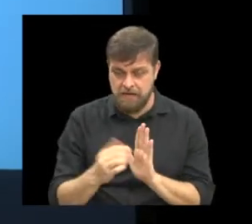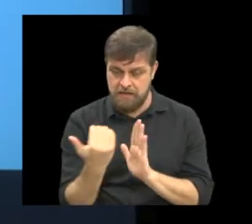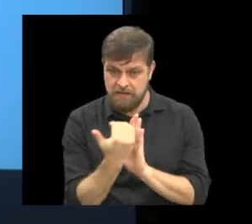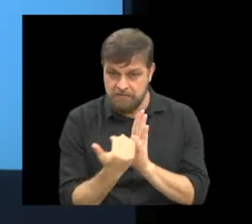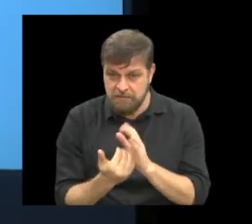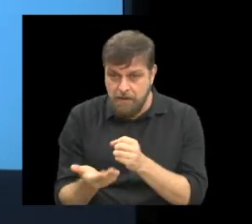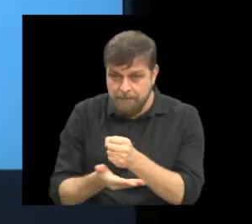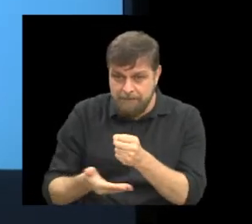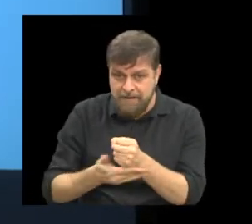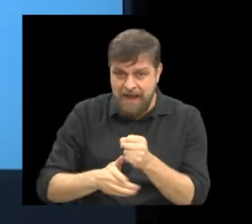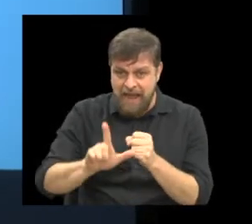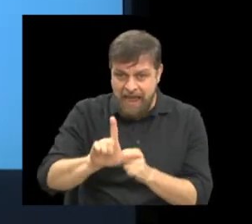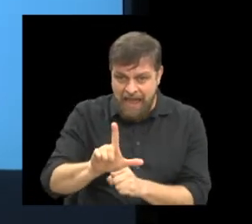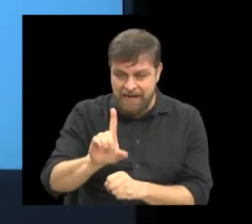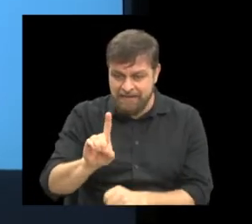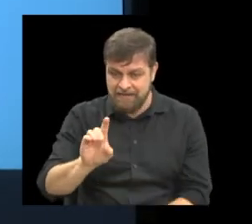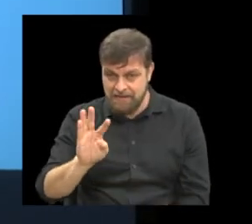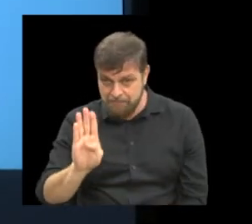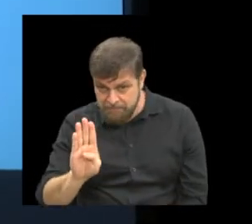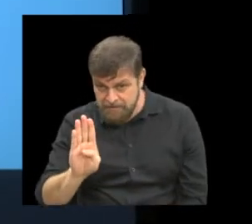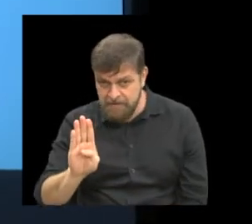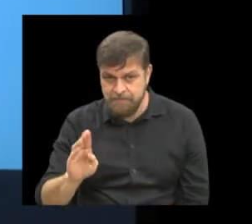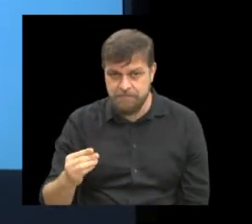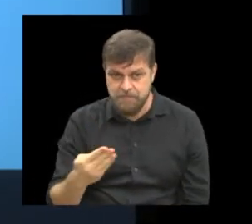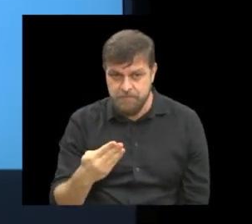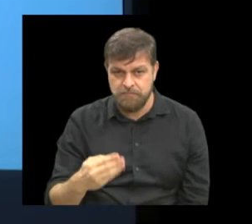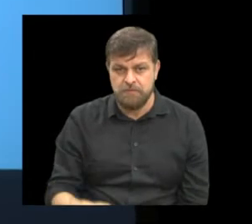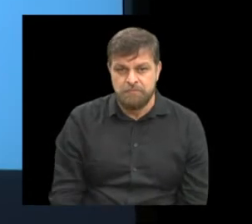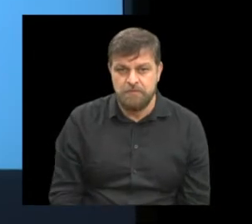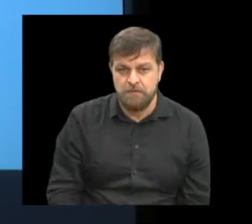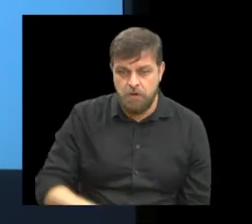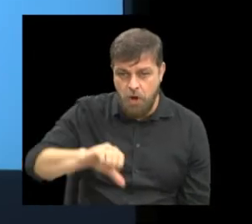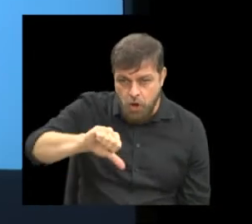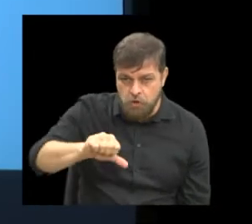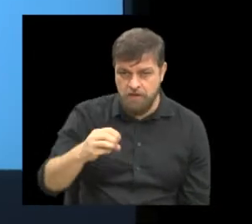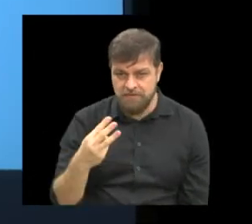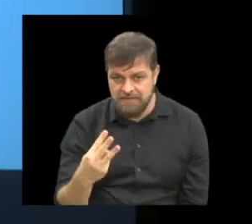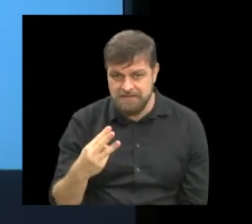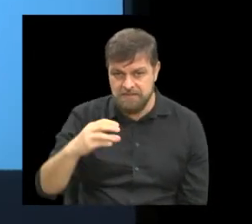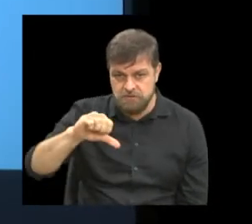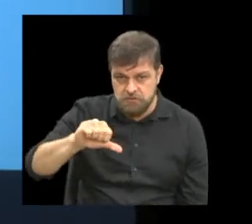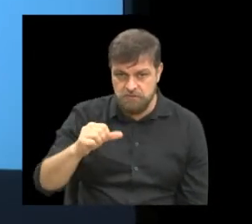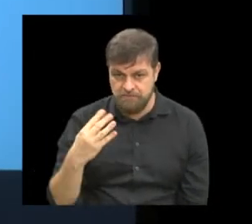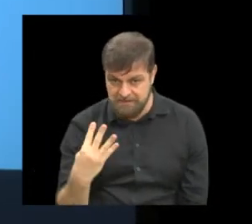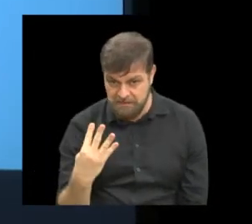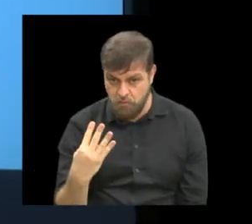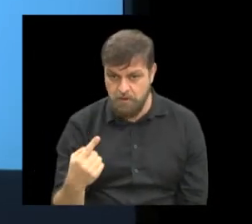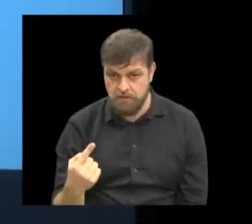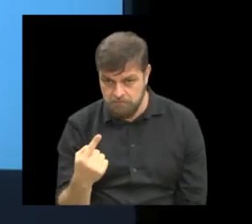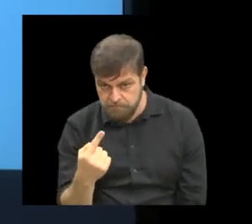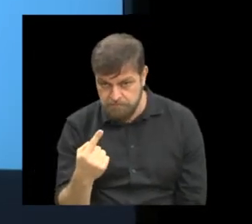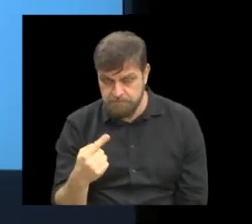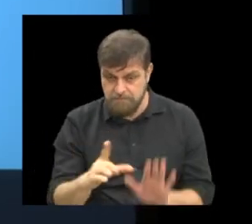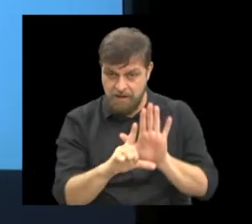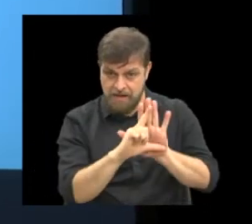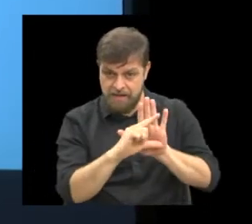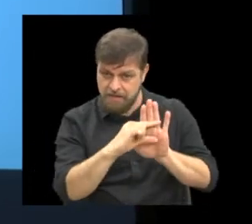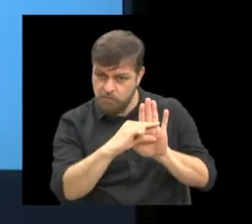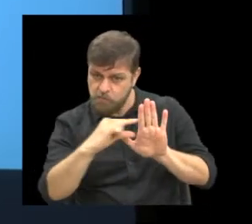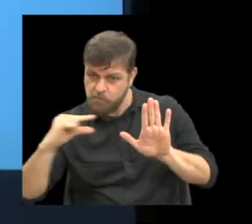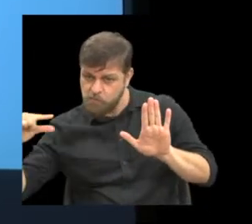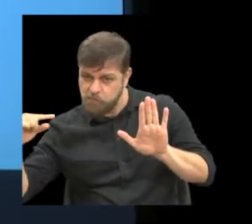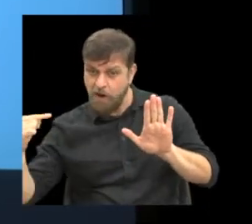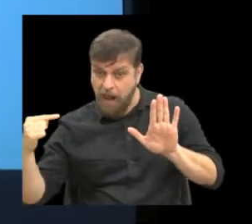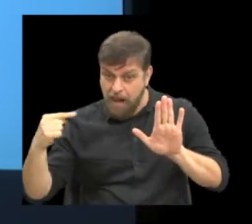que é a LDB, né? Que é a Lei número 9.394, de 20 de dezembro de 1999, né? Que